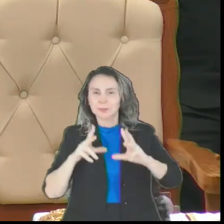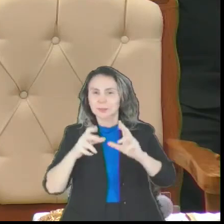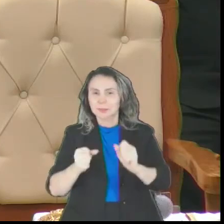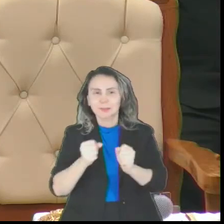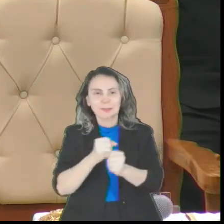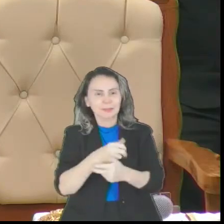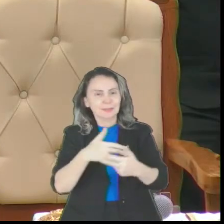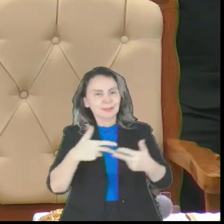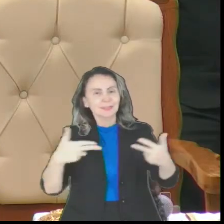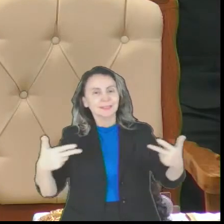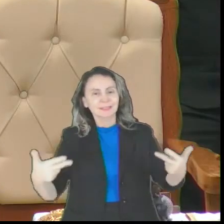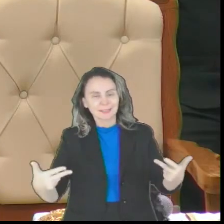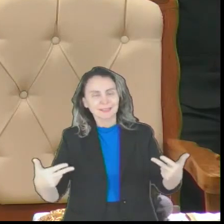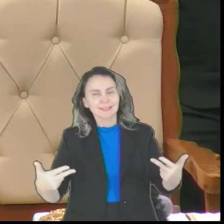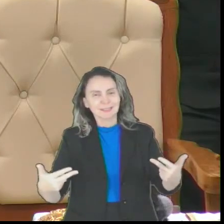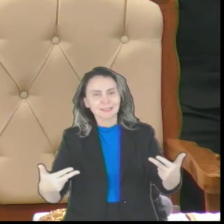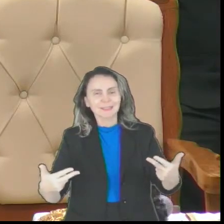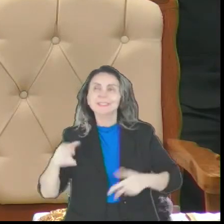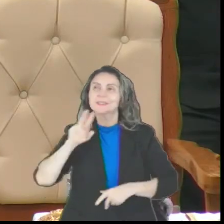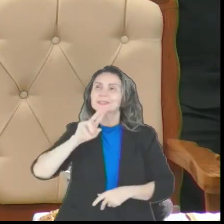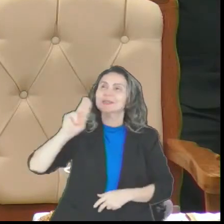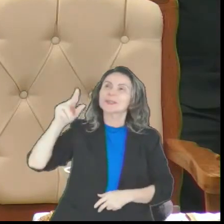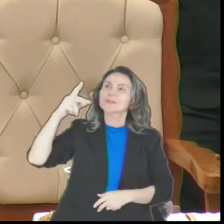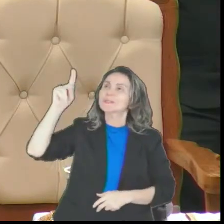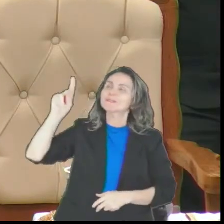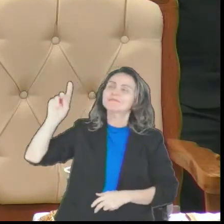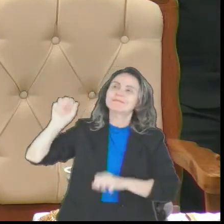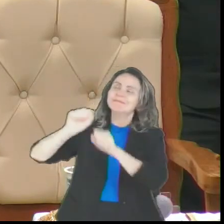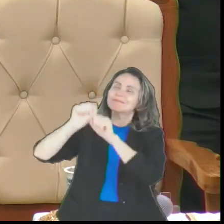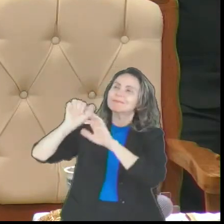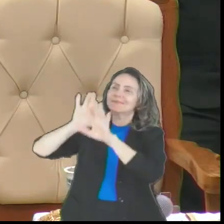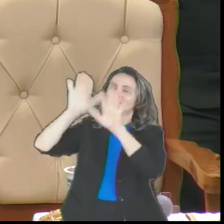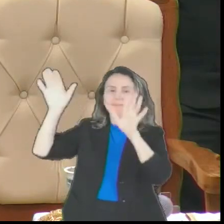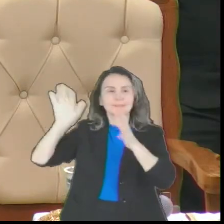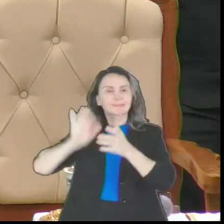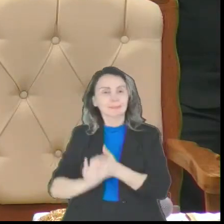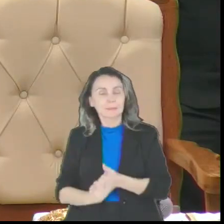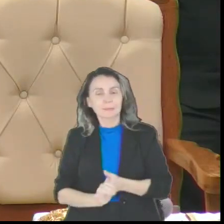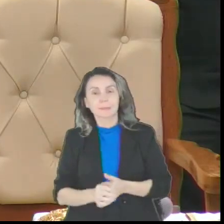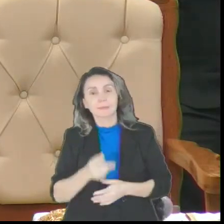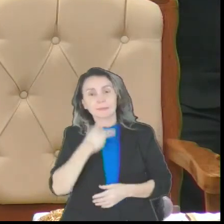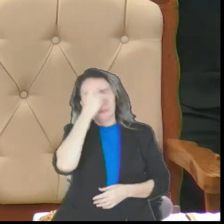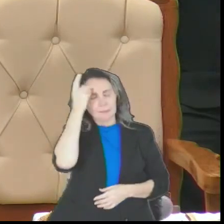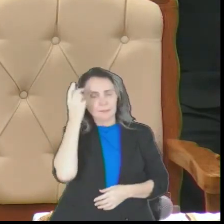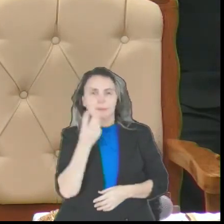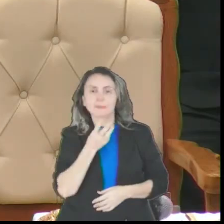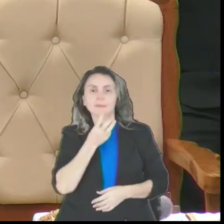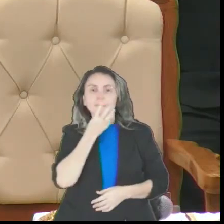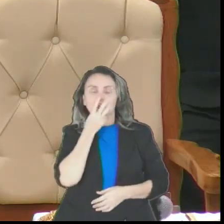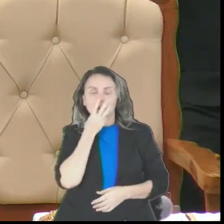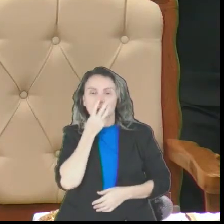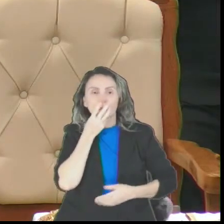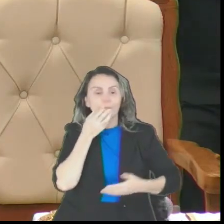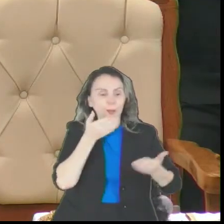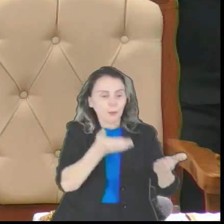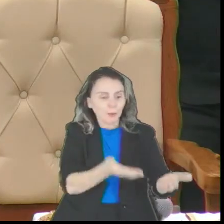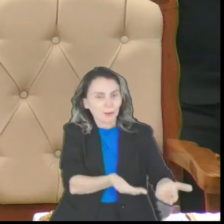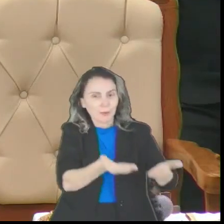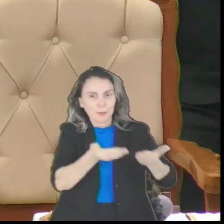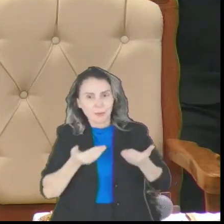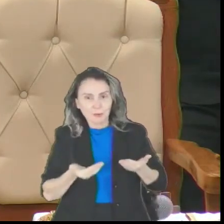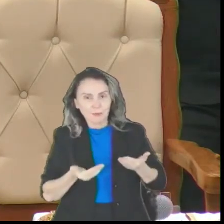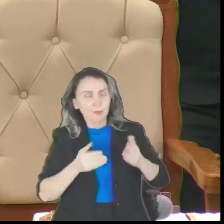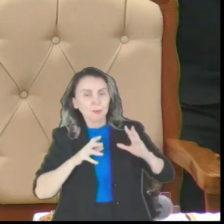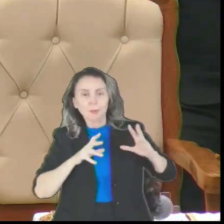nome dele pudesse ser glorificado. E o convite do profeta Isaías, ele é apresentado a todas as pessoas, para